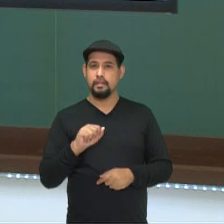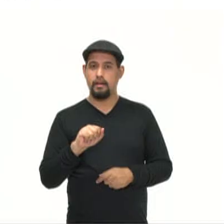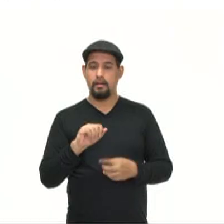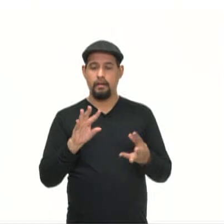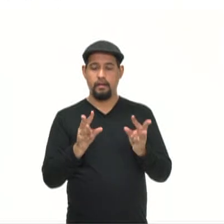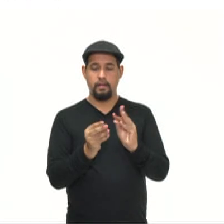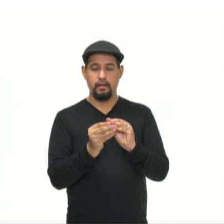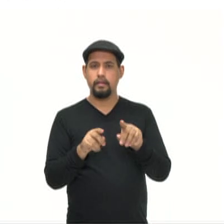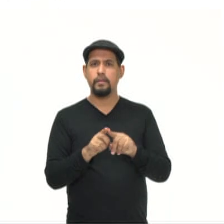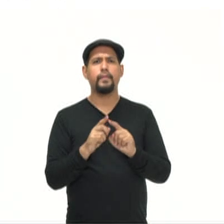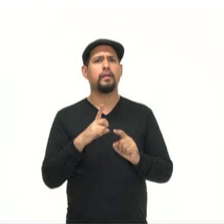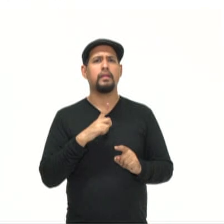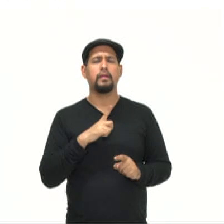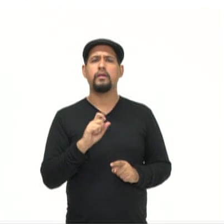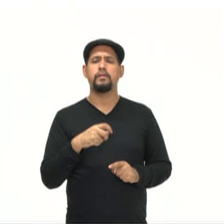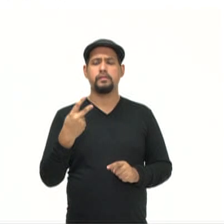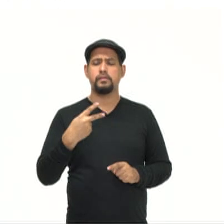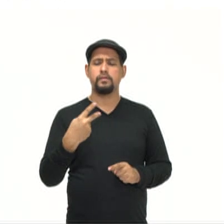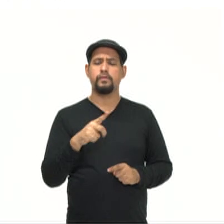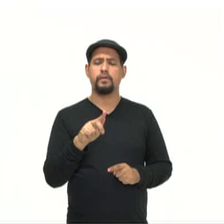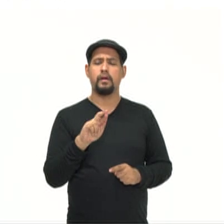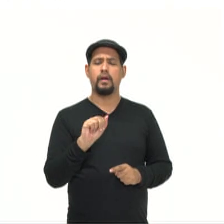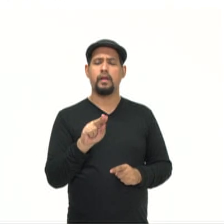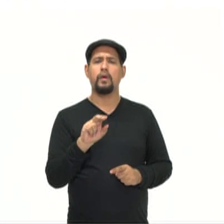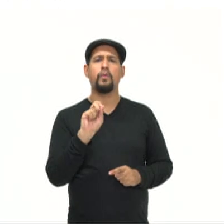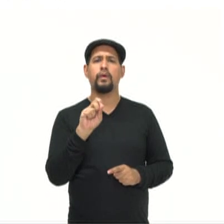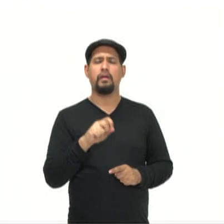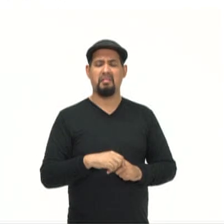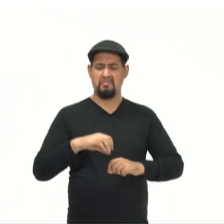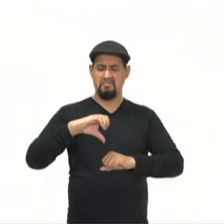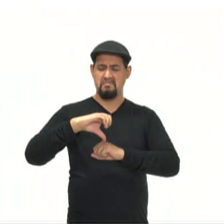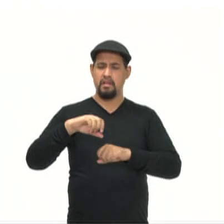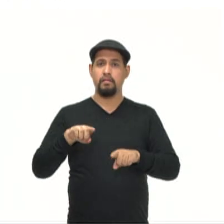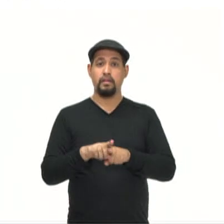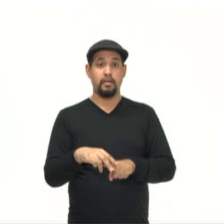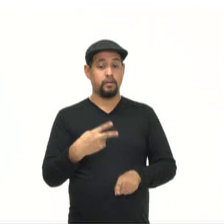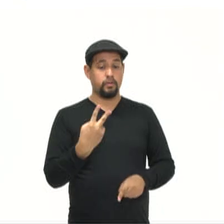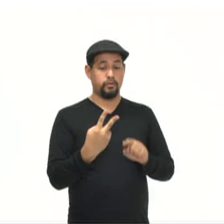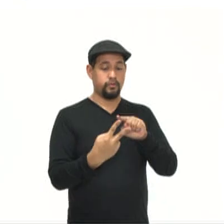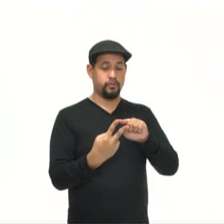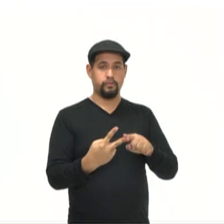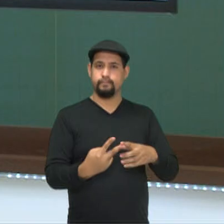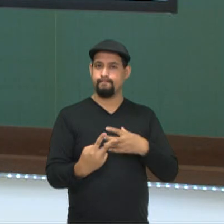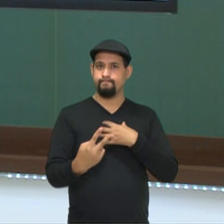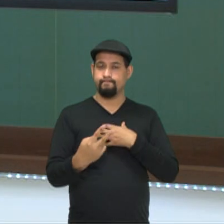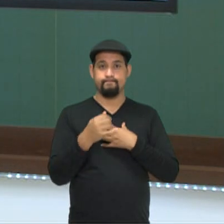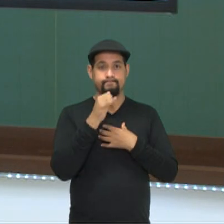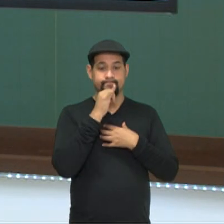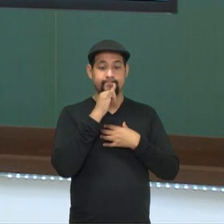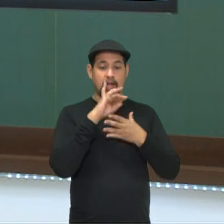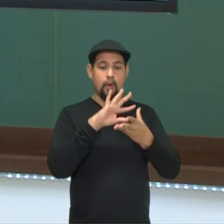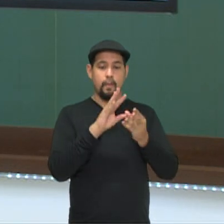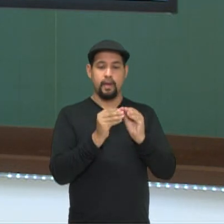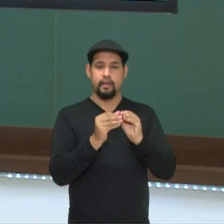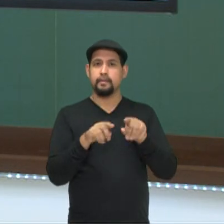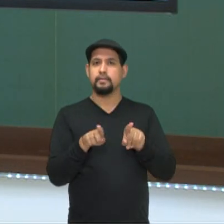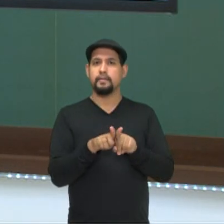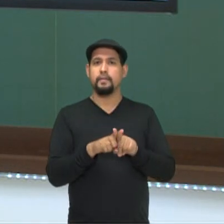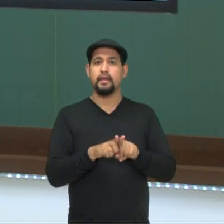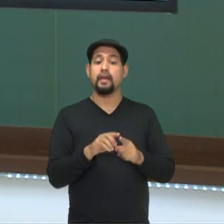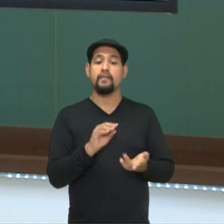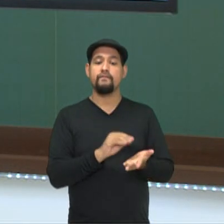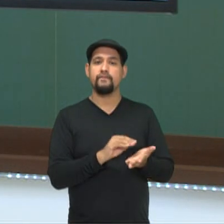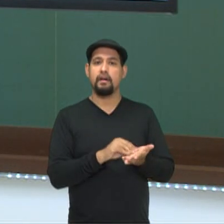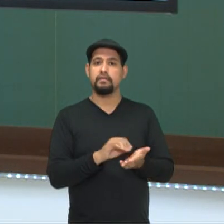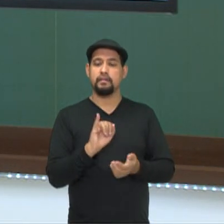podemos classificar uma equação de segundo grau com uma incógnita em dois tipos a completa e a